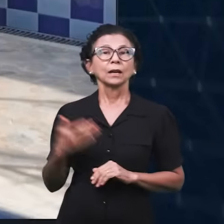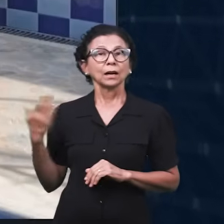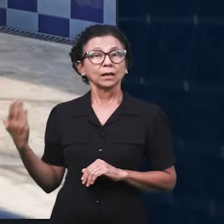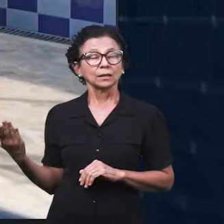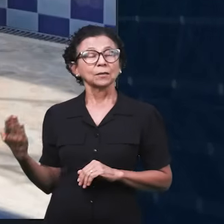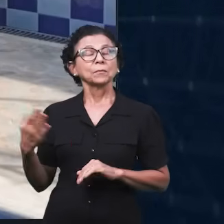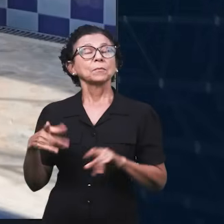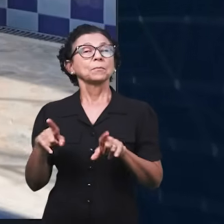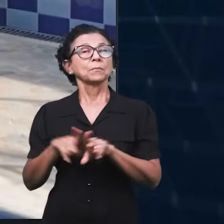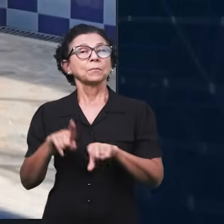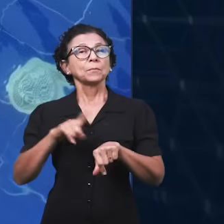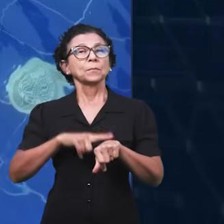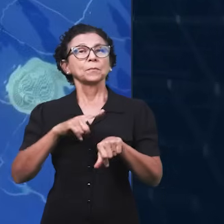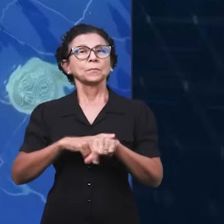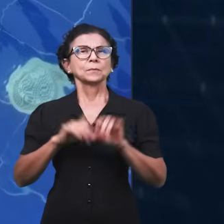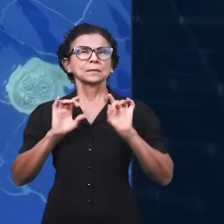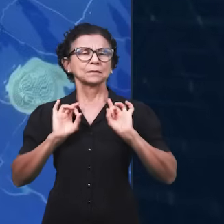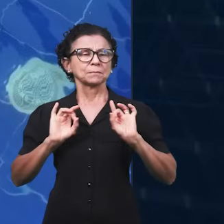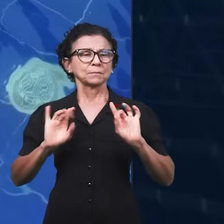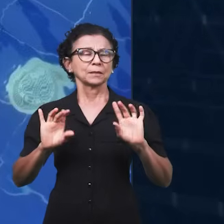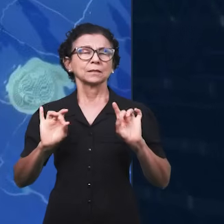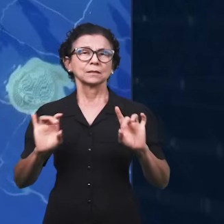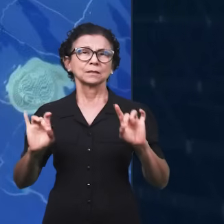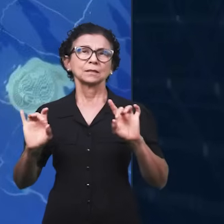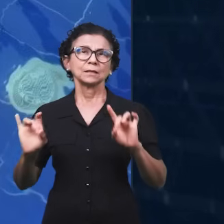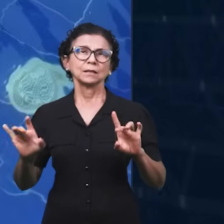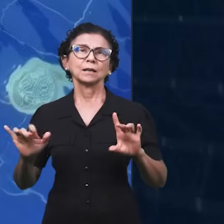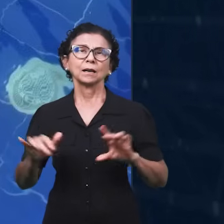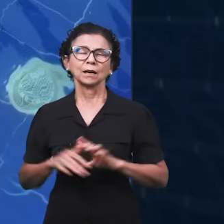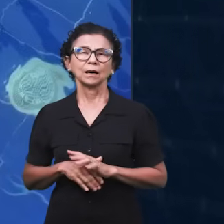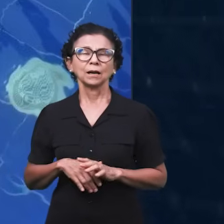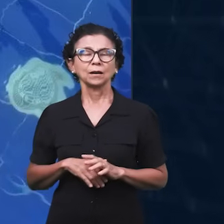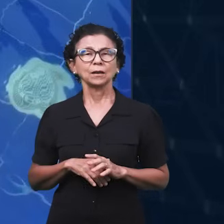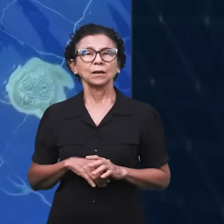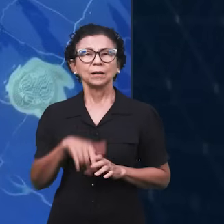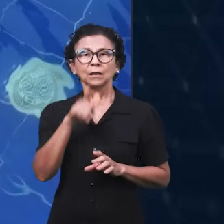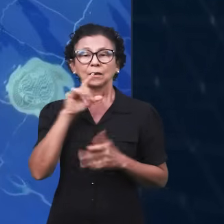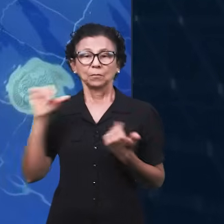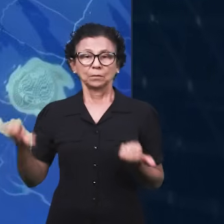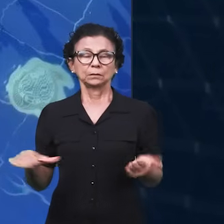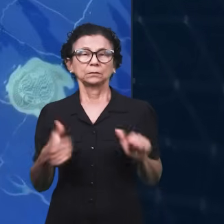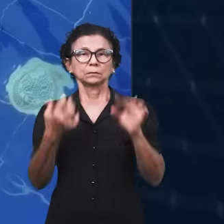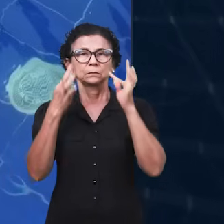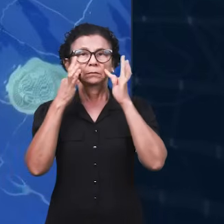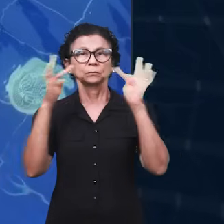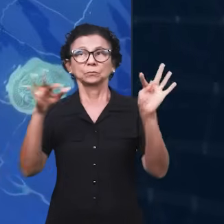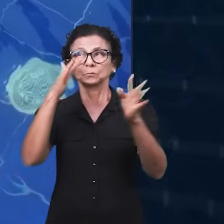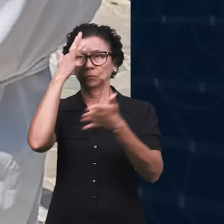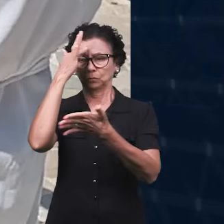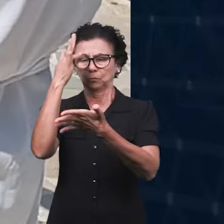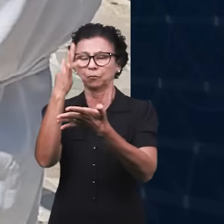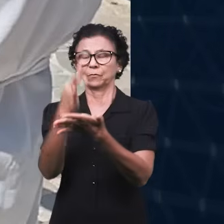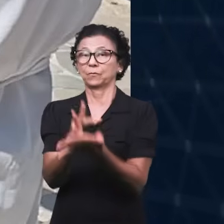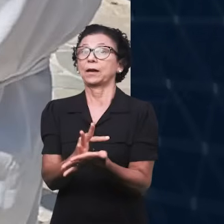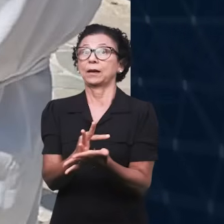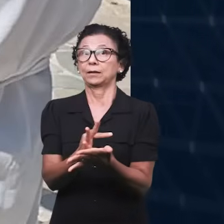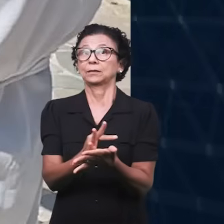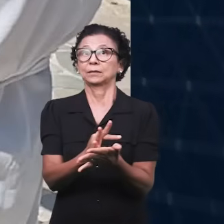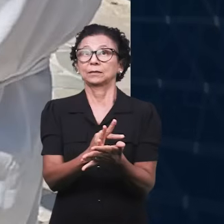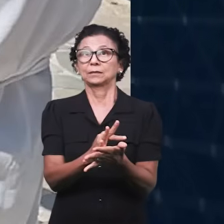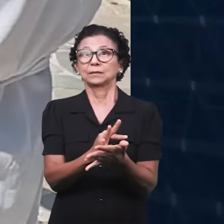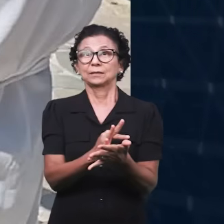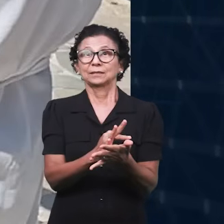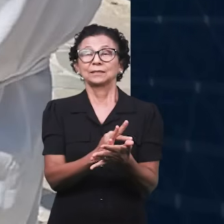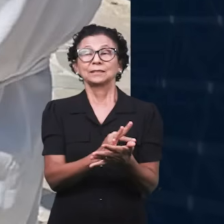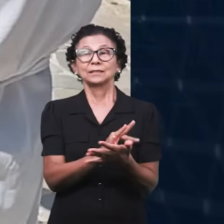tempo especial no qual foram realizados bautismos como ato público de fé e obediência, em que cada pessoa